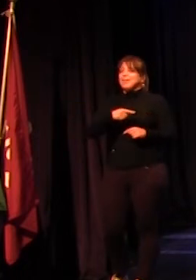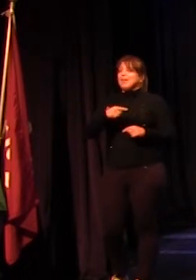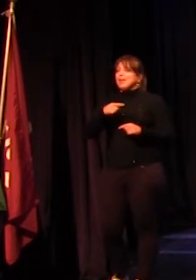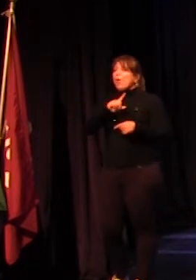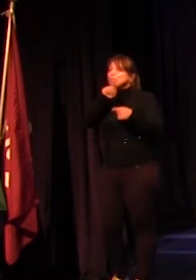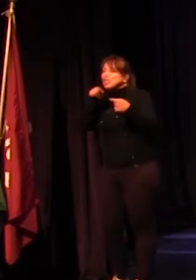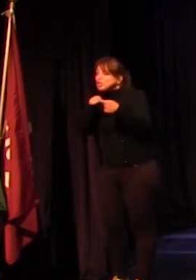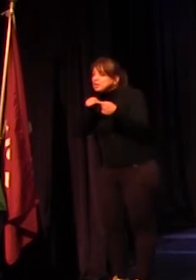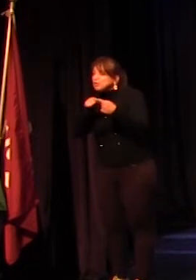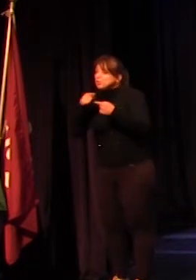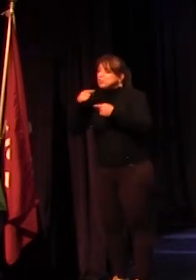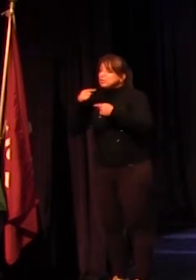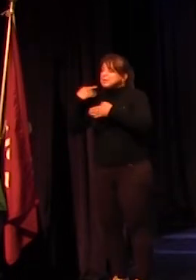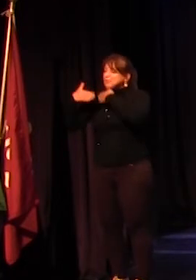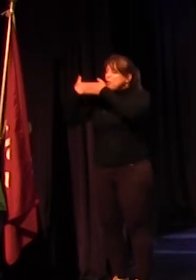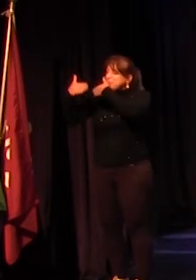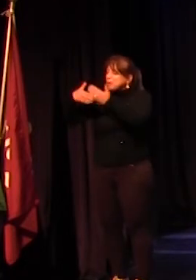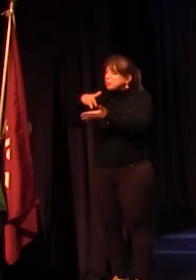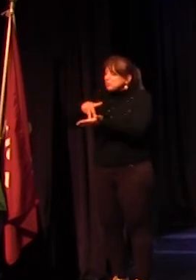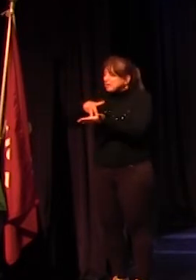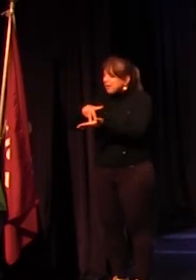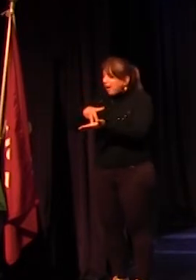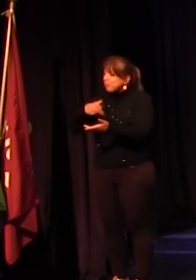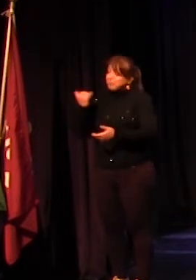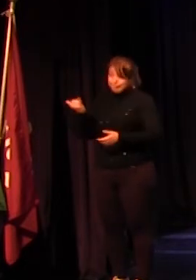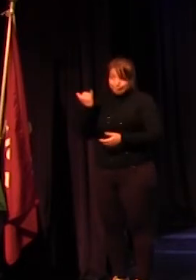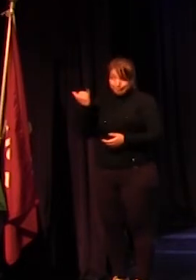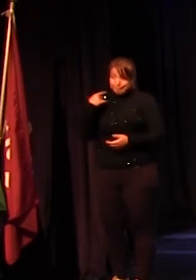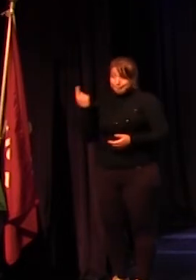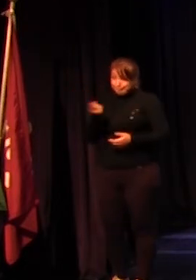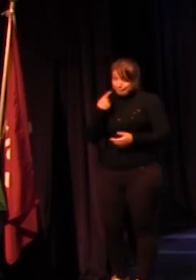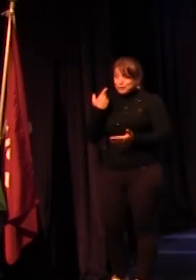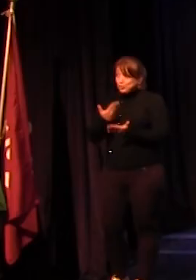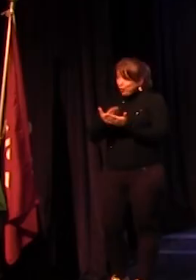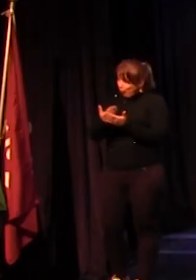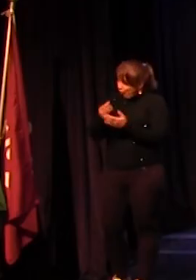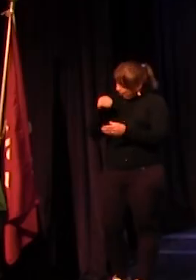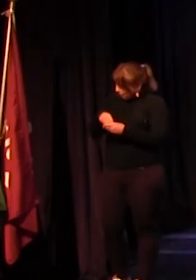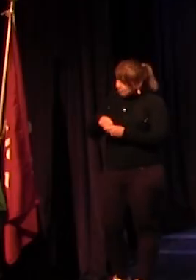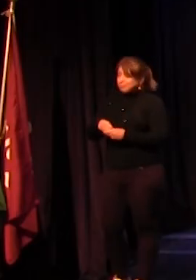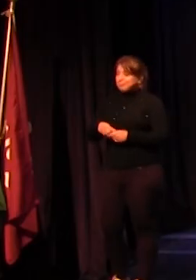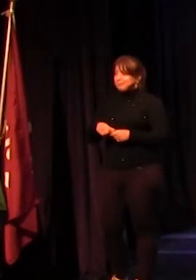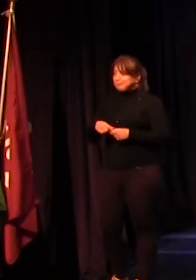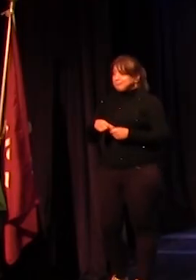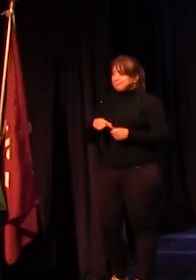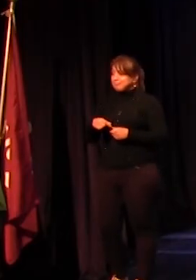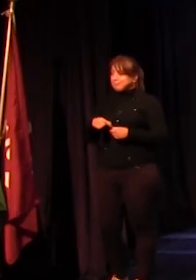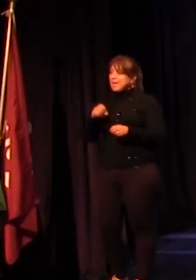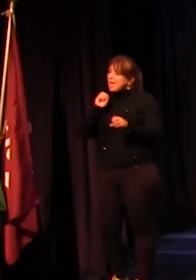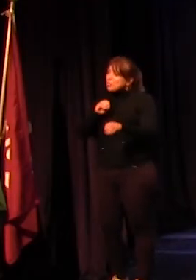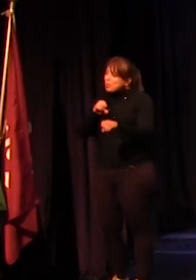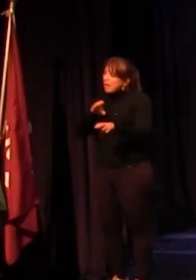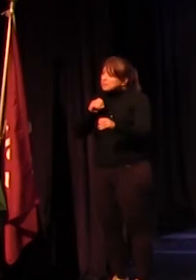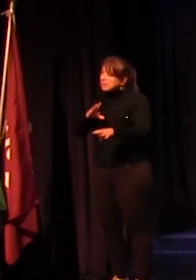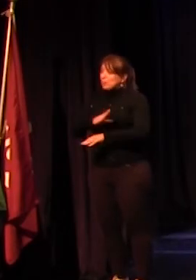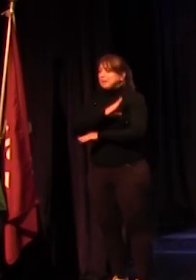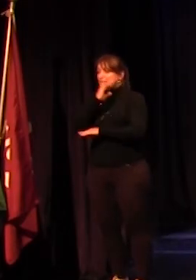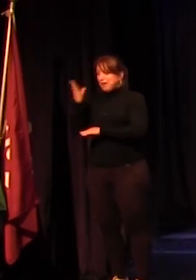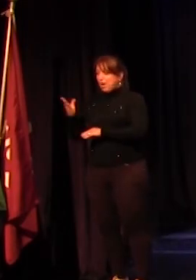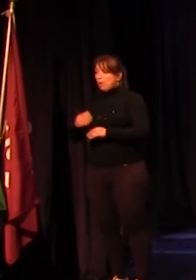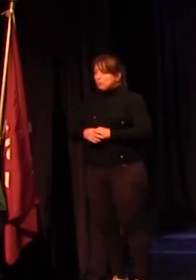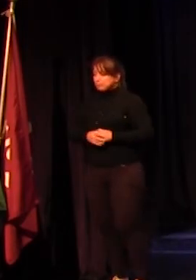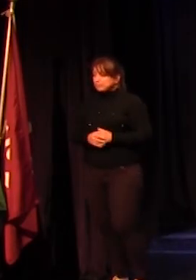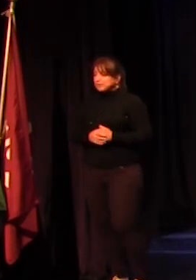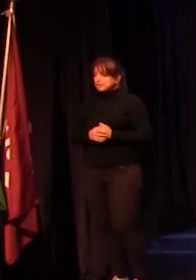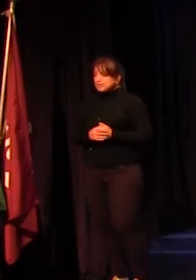Objetivos de Desenvolvimento Sustentável são importantes para nós, para a nossa escola, a gente olha para essa educação integral também.